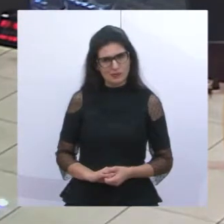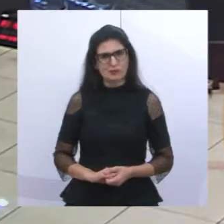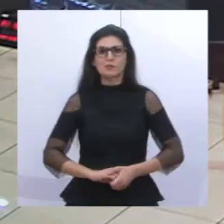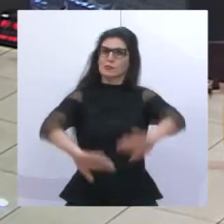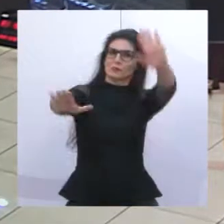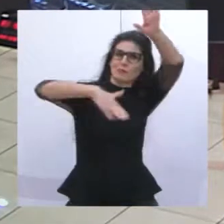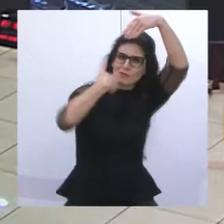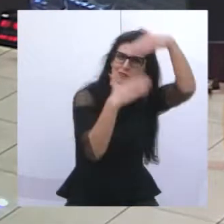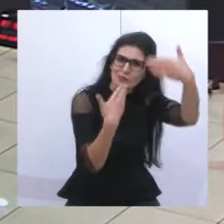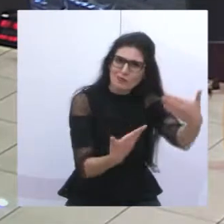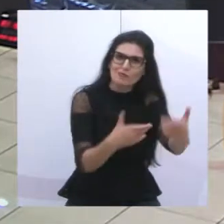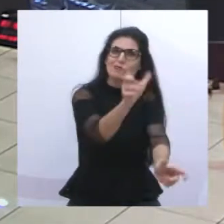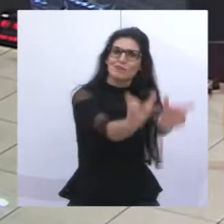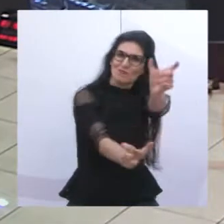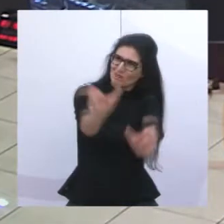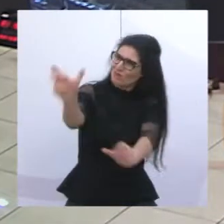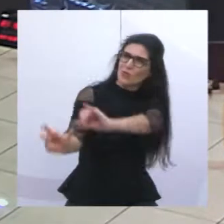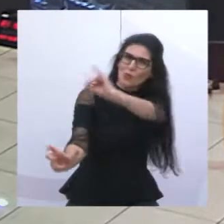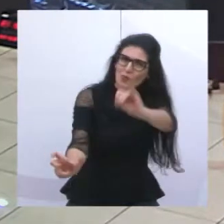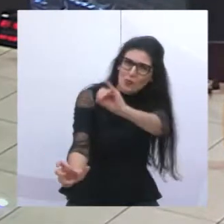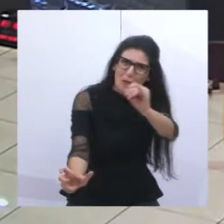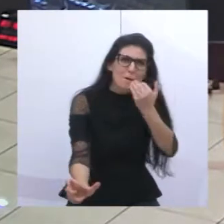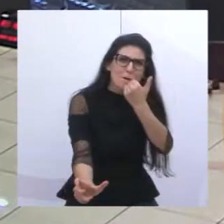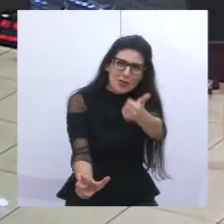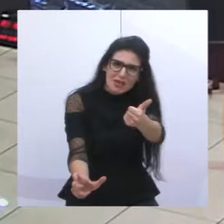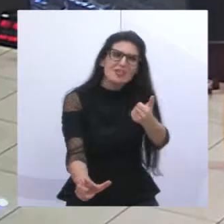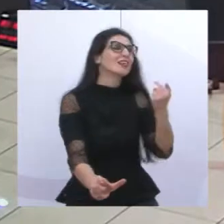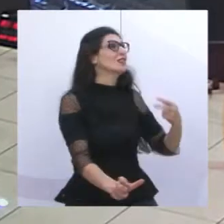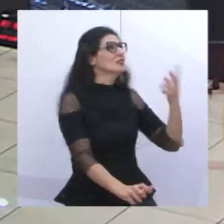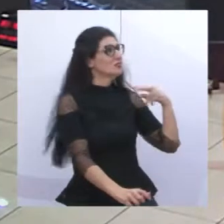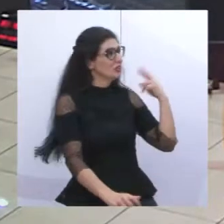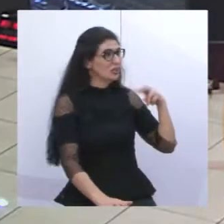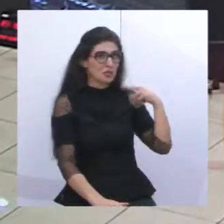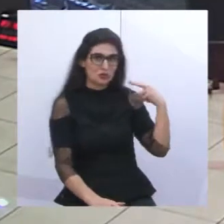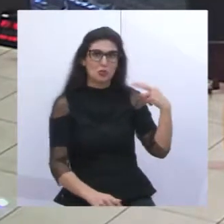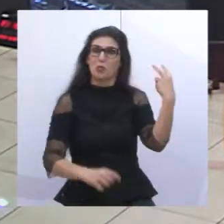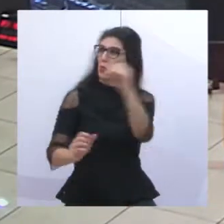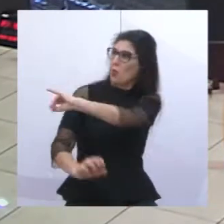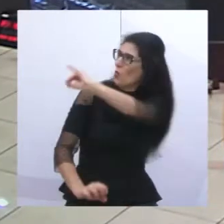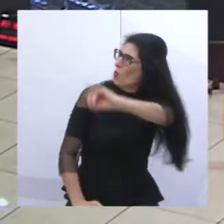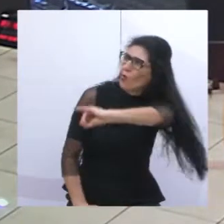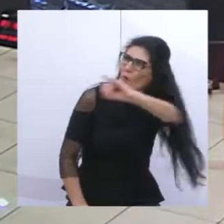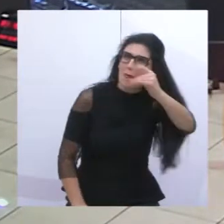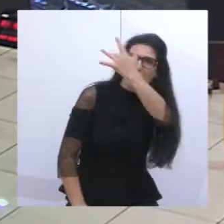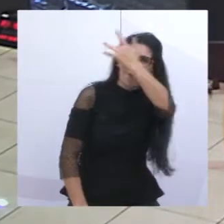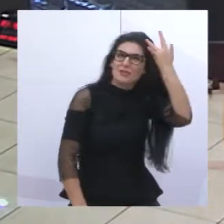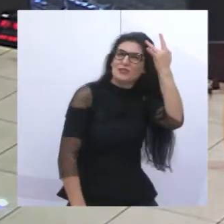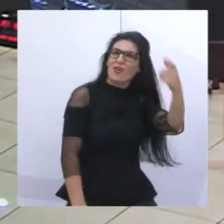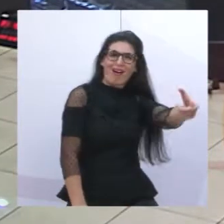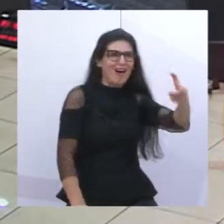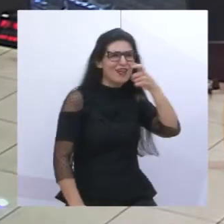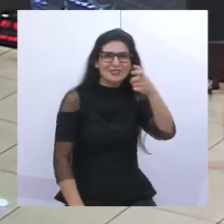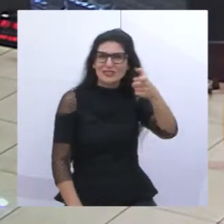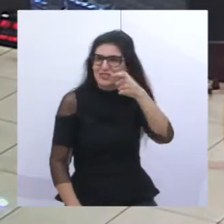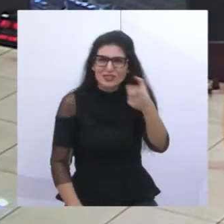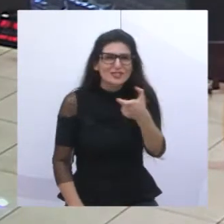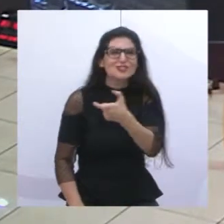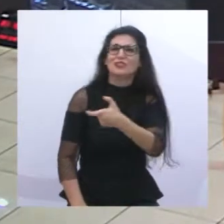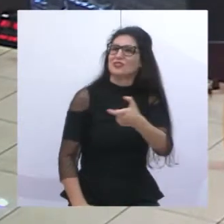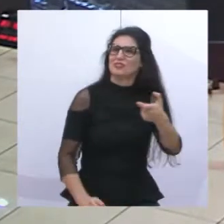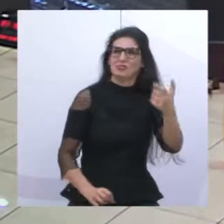Saudações à mesa, saudações aos nobres vereadores, saudações aos munícipes,